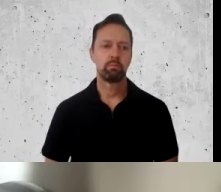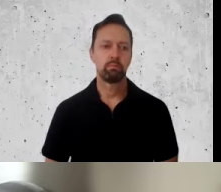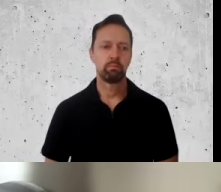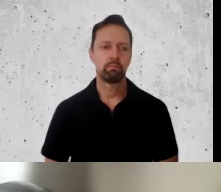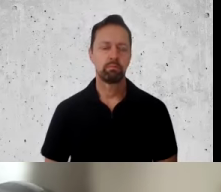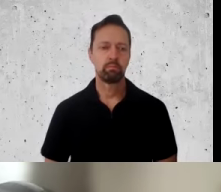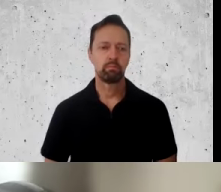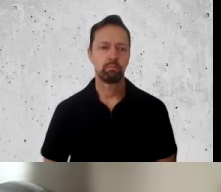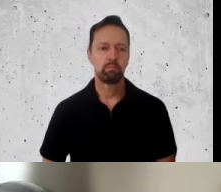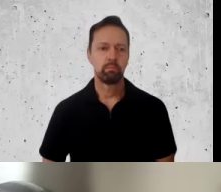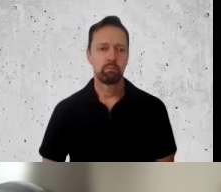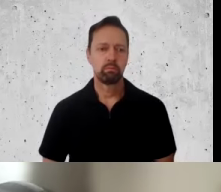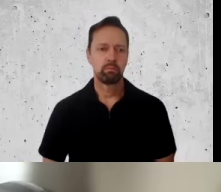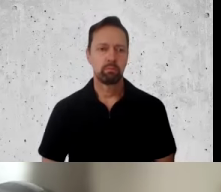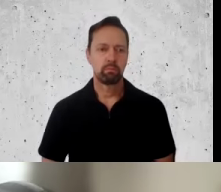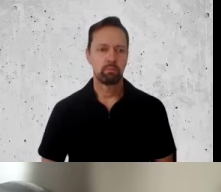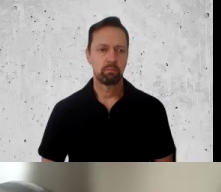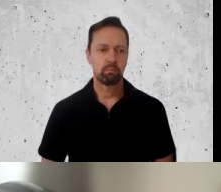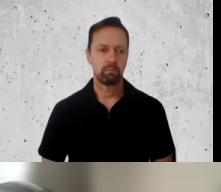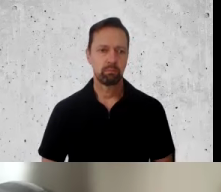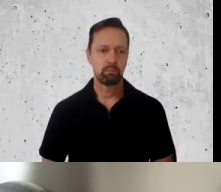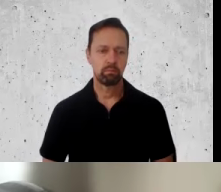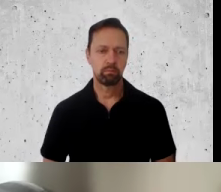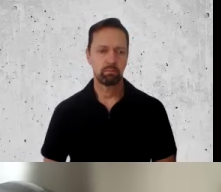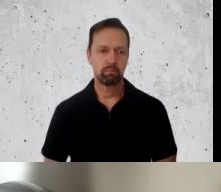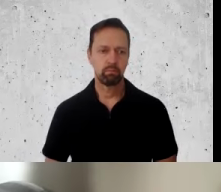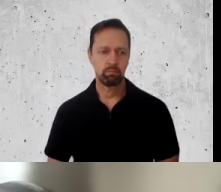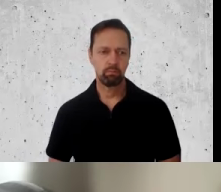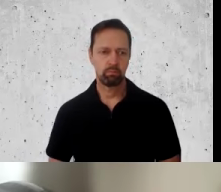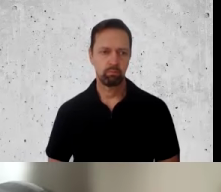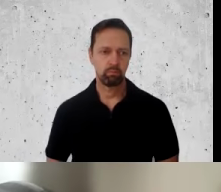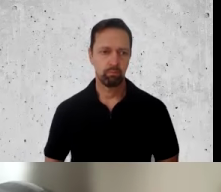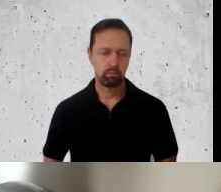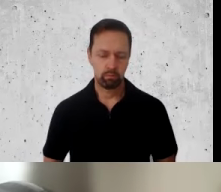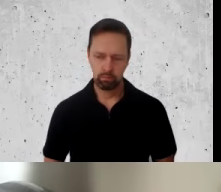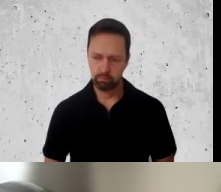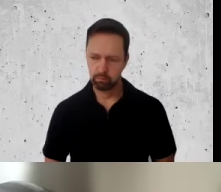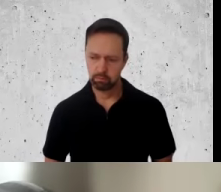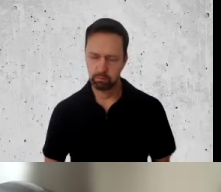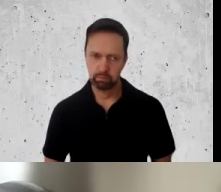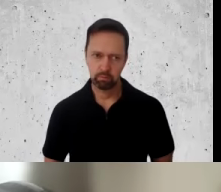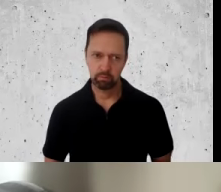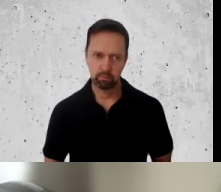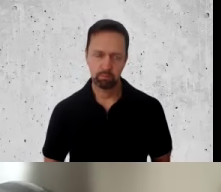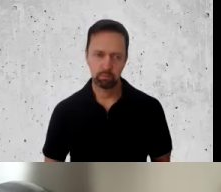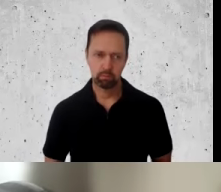custo do crédito, né? É muito recorrente essa discussão. E realmente é importante,